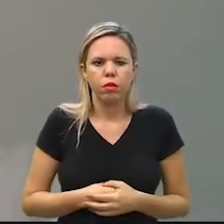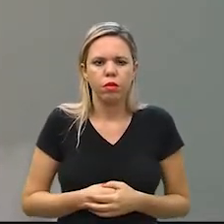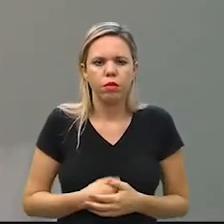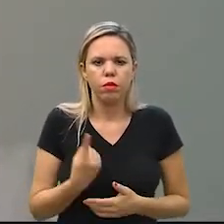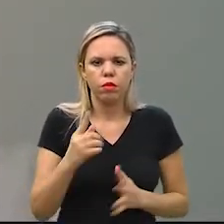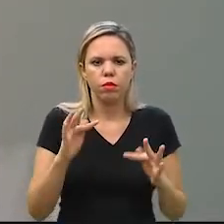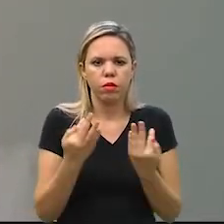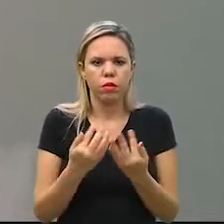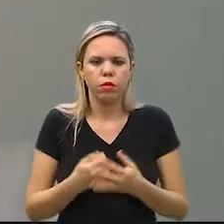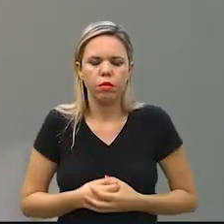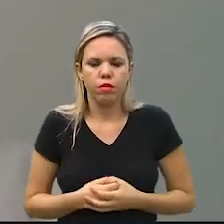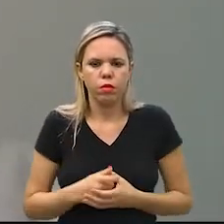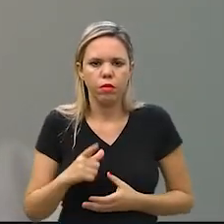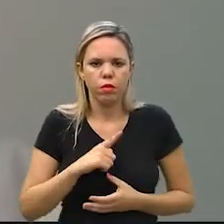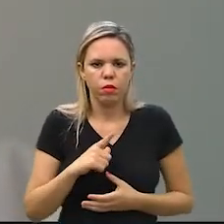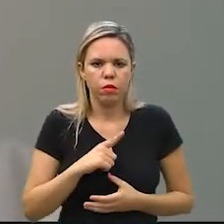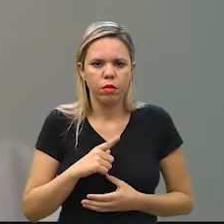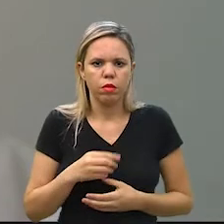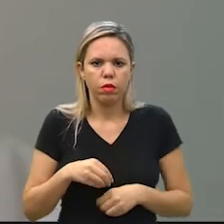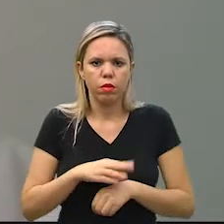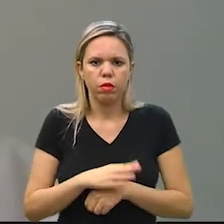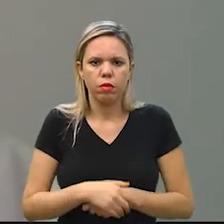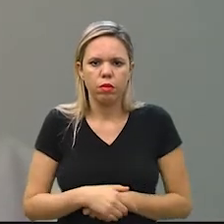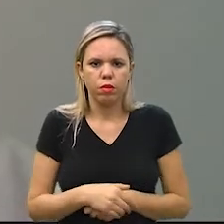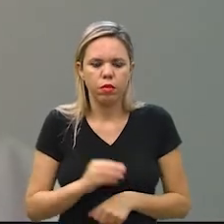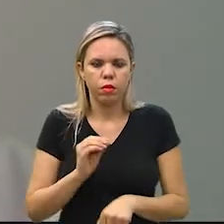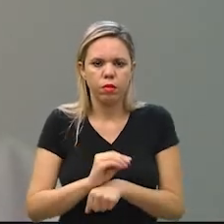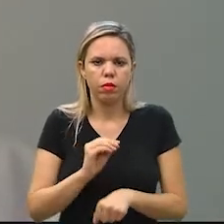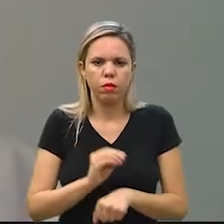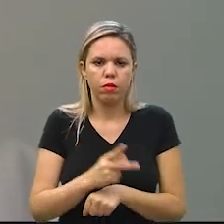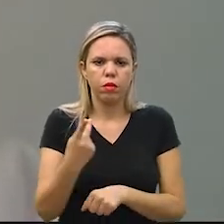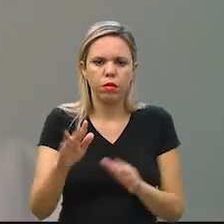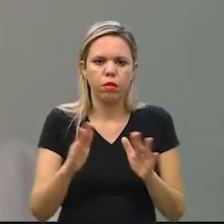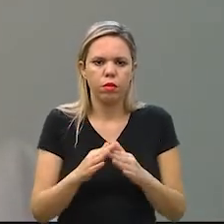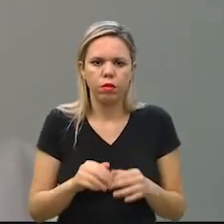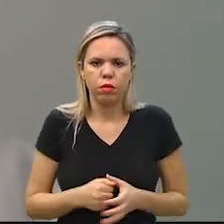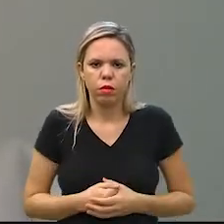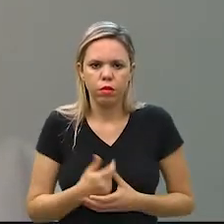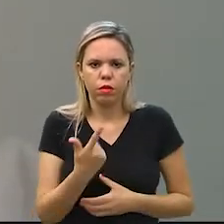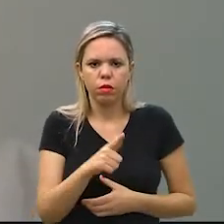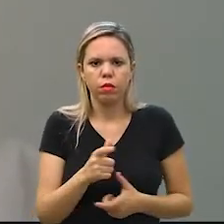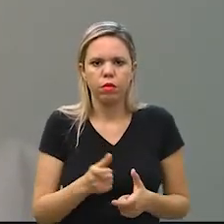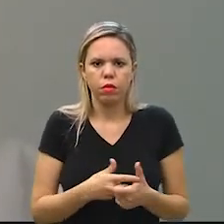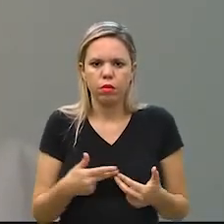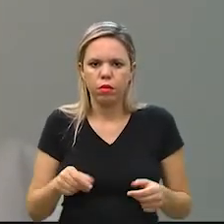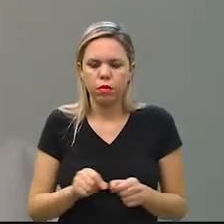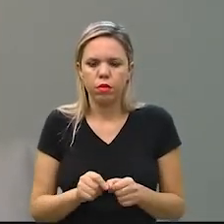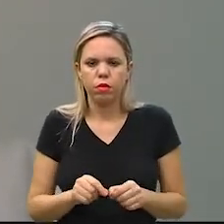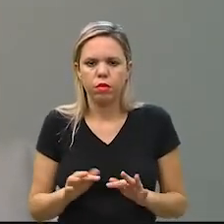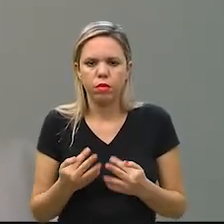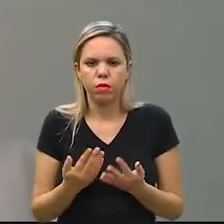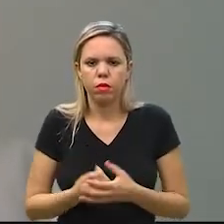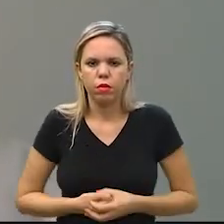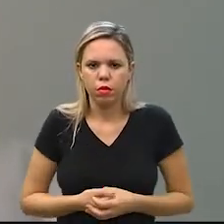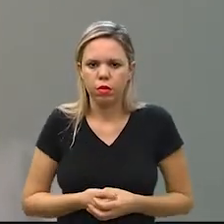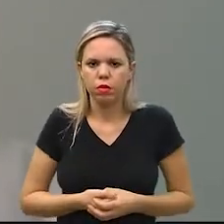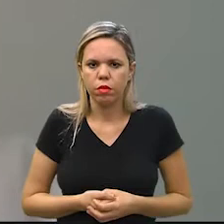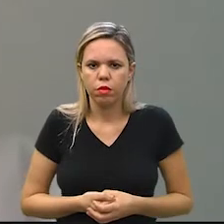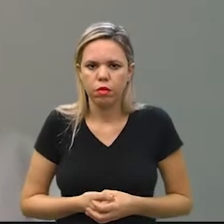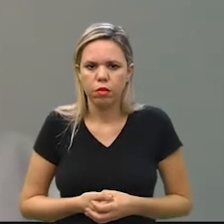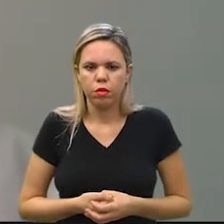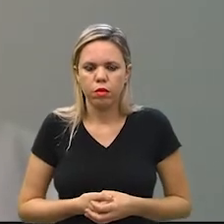uma família ela tem para poder sustentar a sua casa, trazer o seu sustento para o lar.